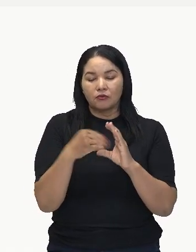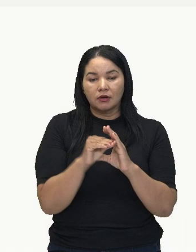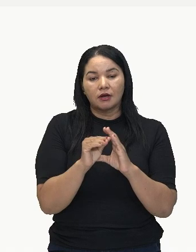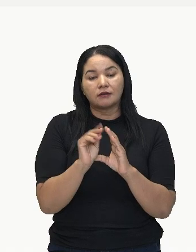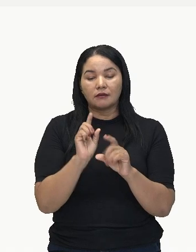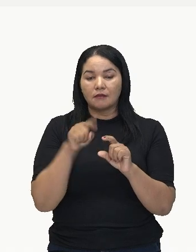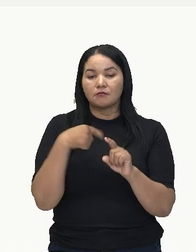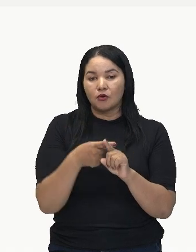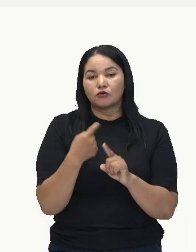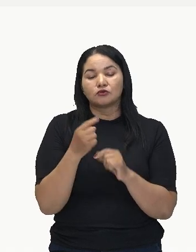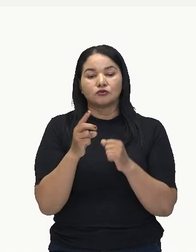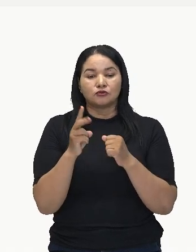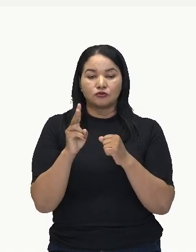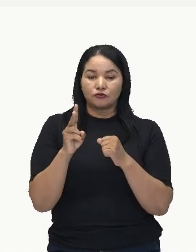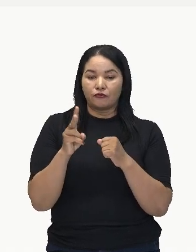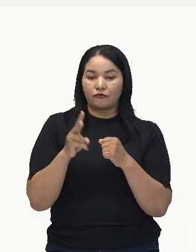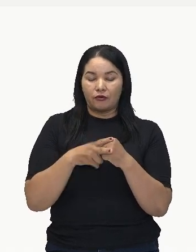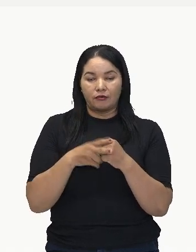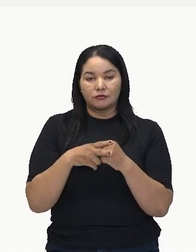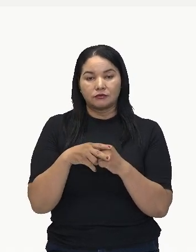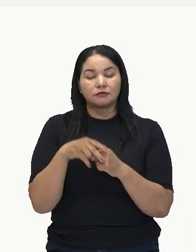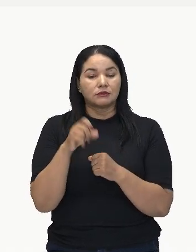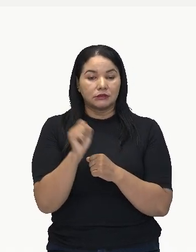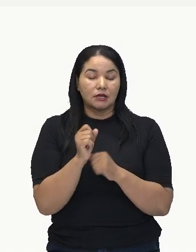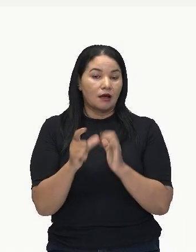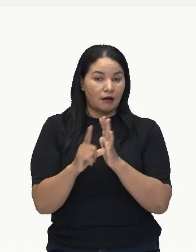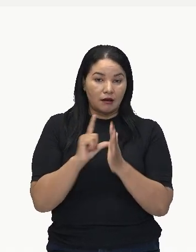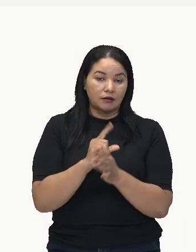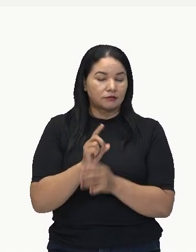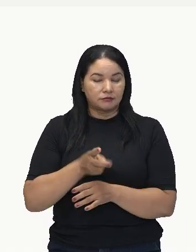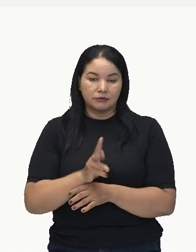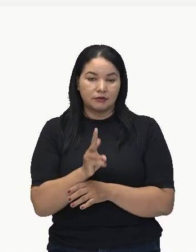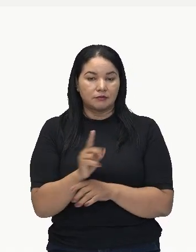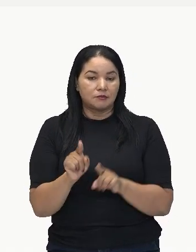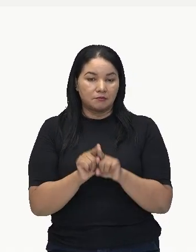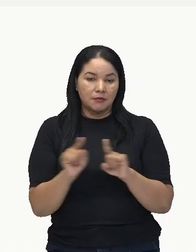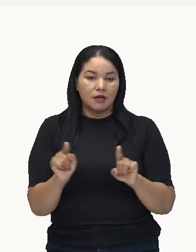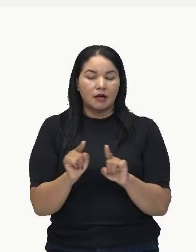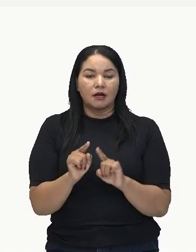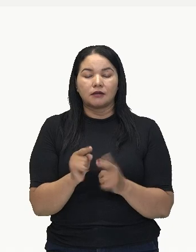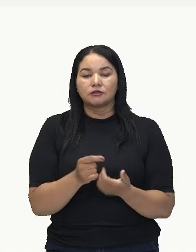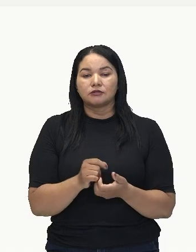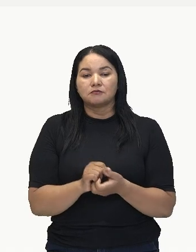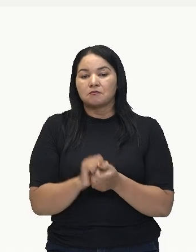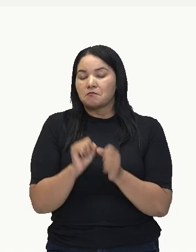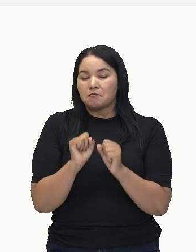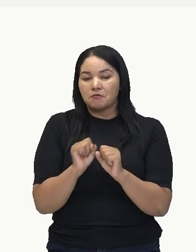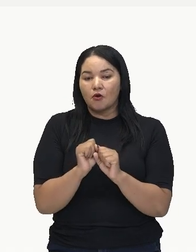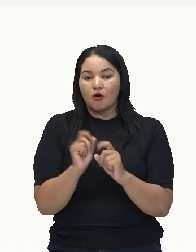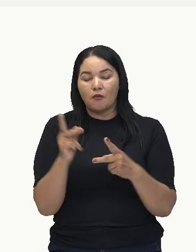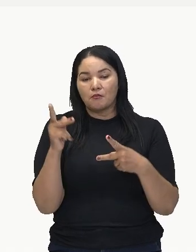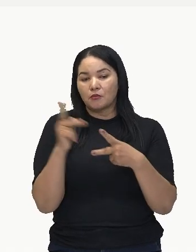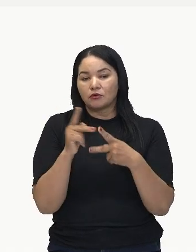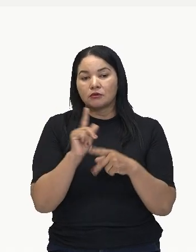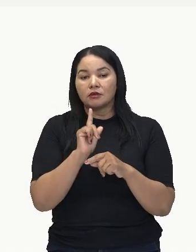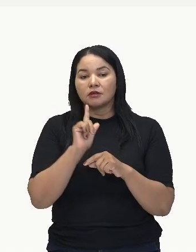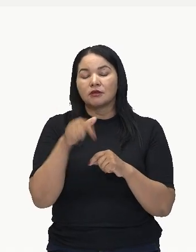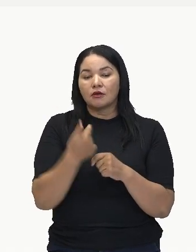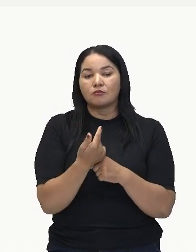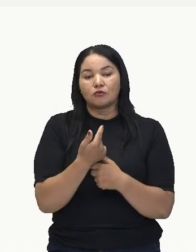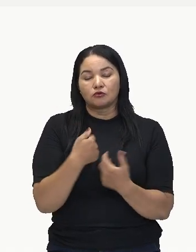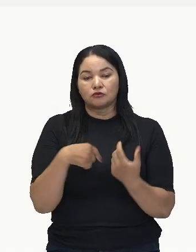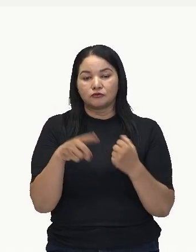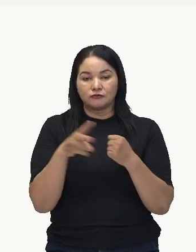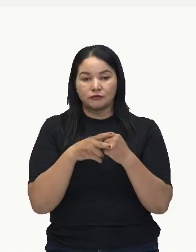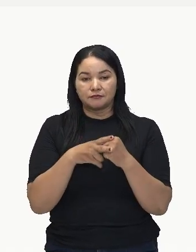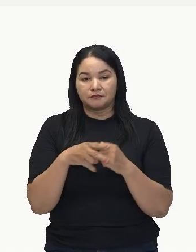Sim. Né? Geralmente vem antes. Quando nós podemos colocar esses pronomes depois do verbo? Colocação de